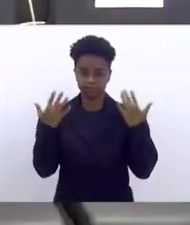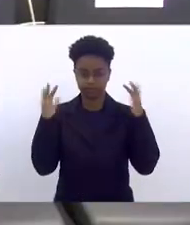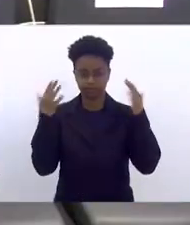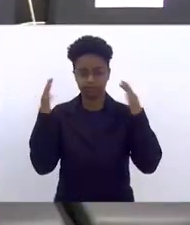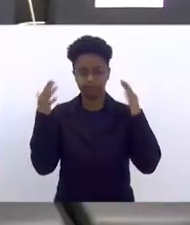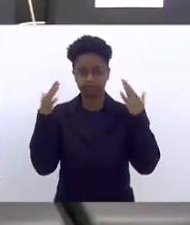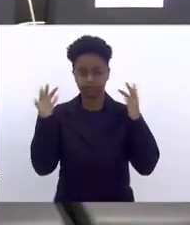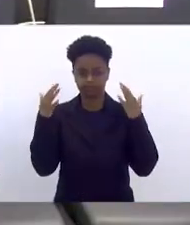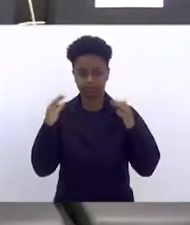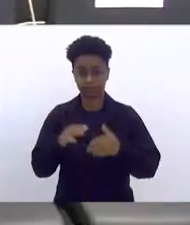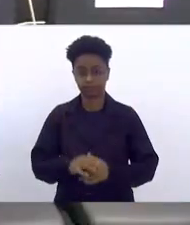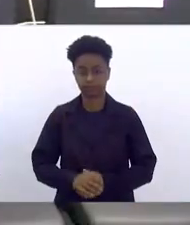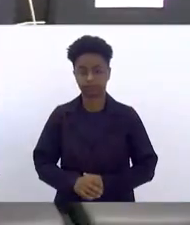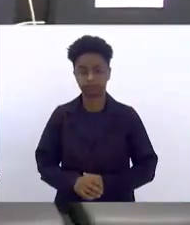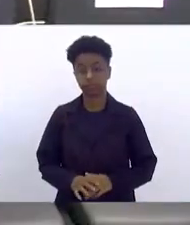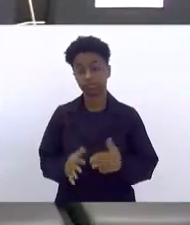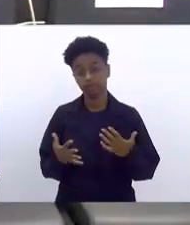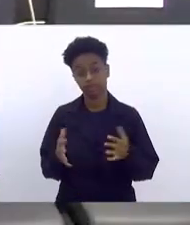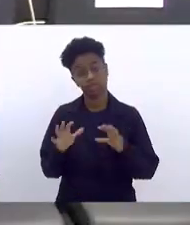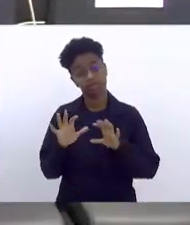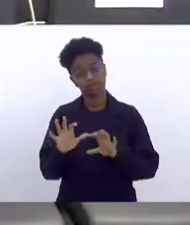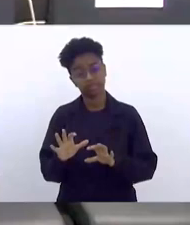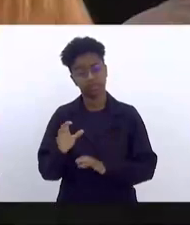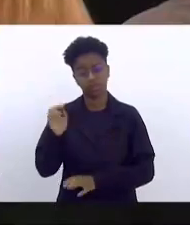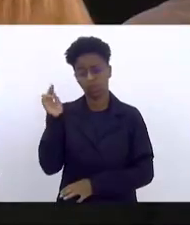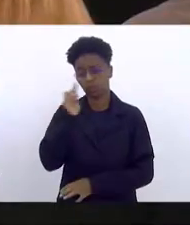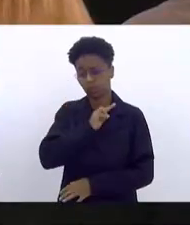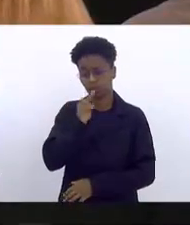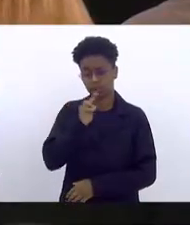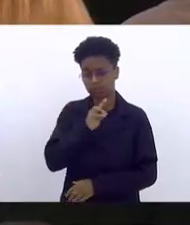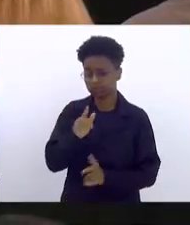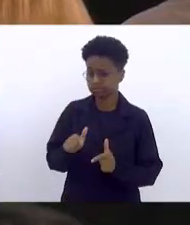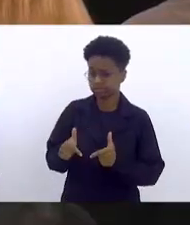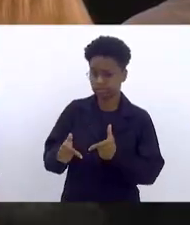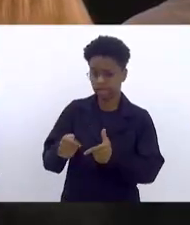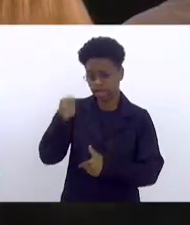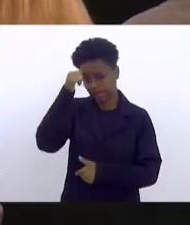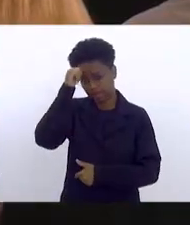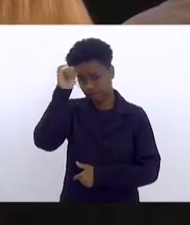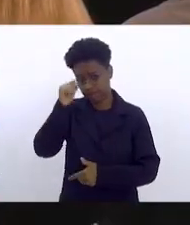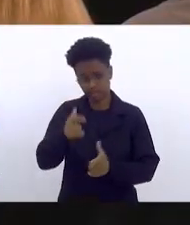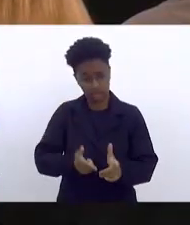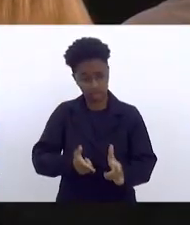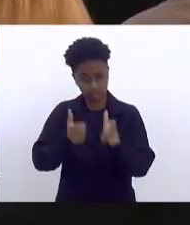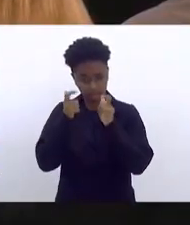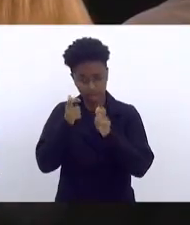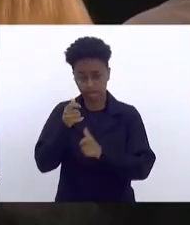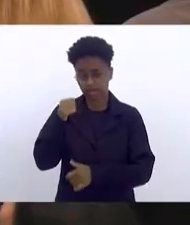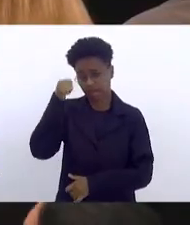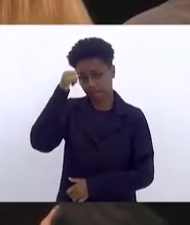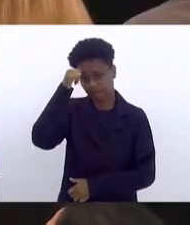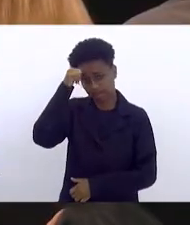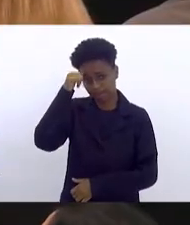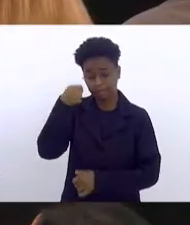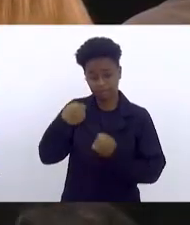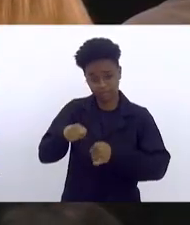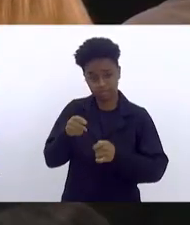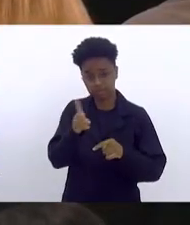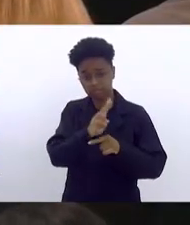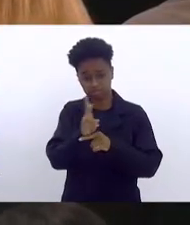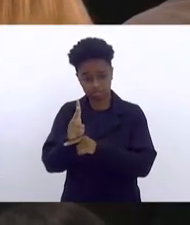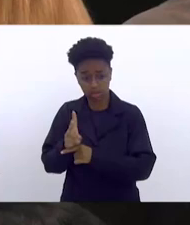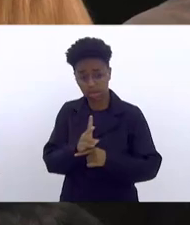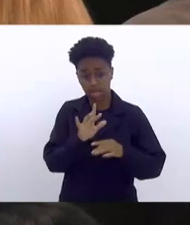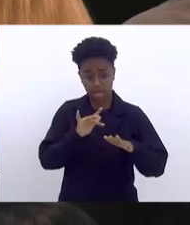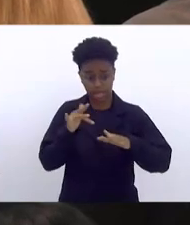nesse sentido são urgentes as medidas de prevenção dos ataques o monitoramento das redes de ódio